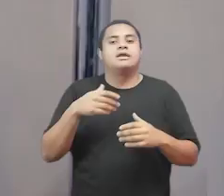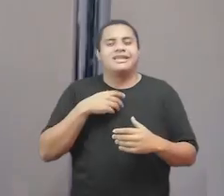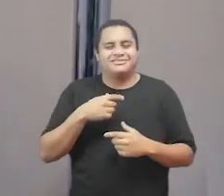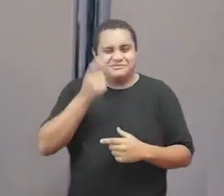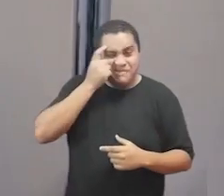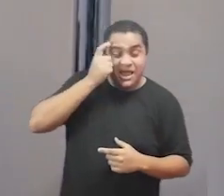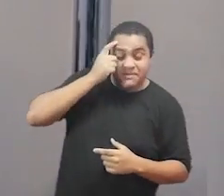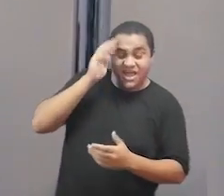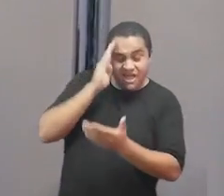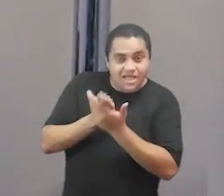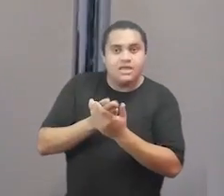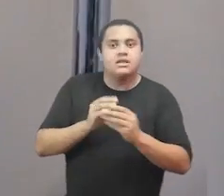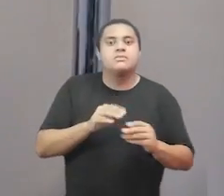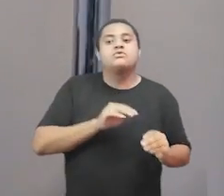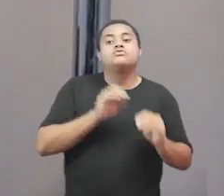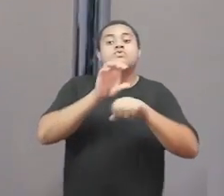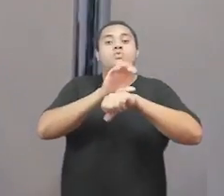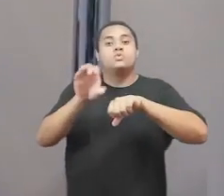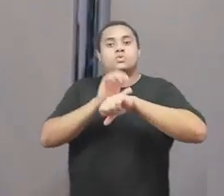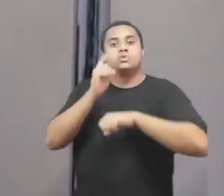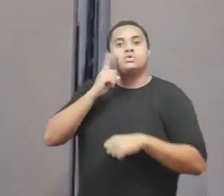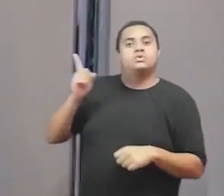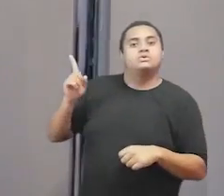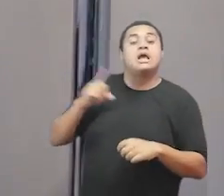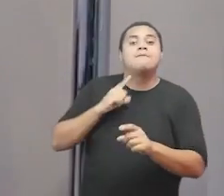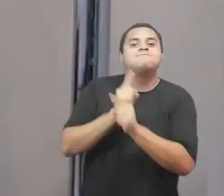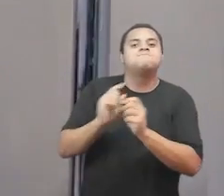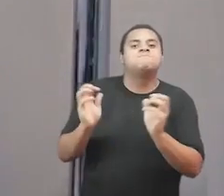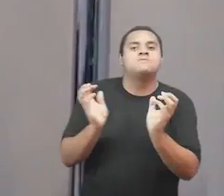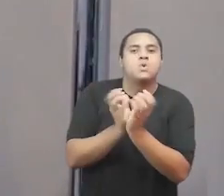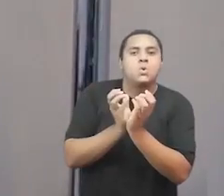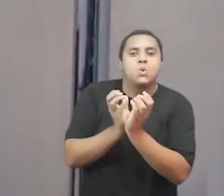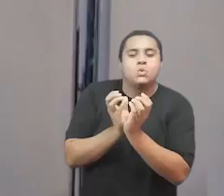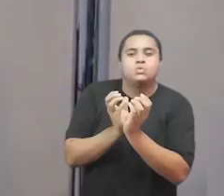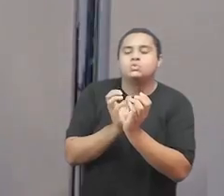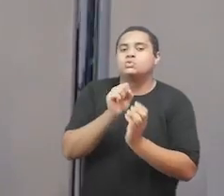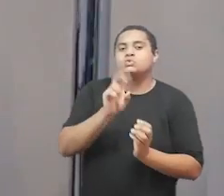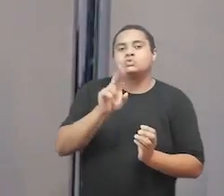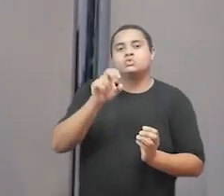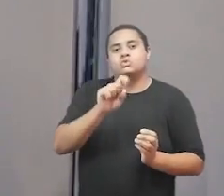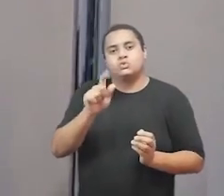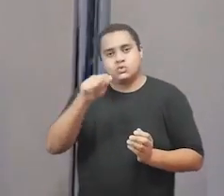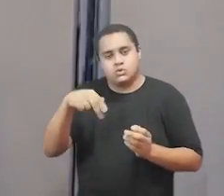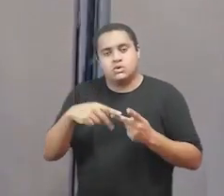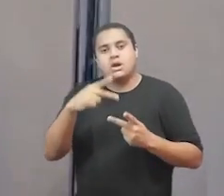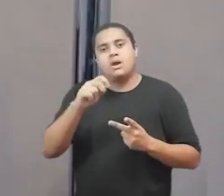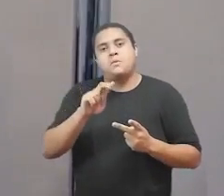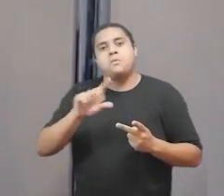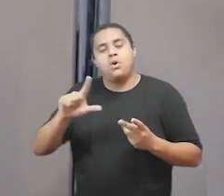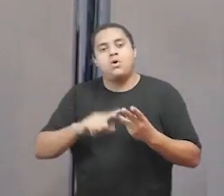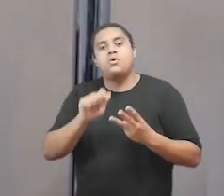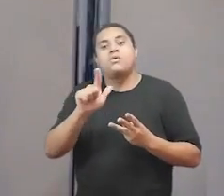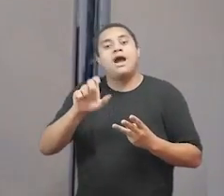meu apego, essa minha crença, quando eu fui na Singularity e lá arrumei um time massa, Susan, Paul, Alex, caras geniais. A gente fez